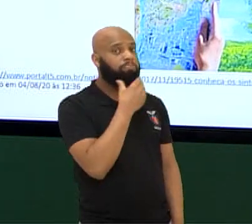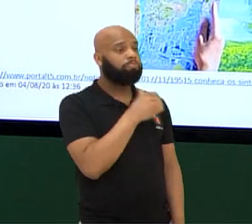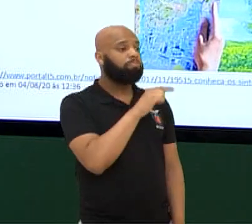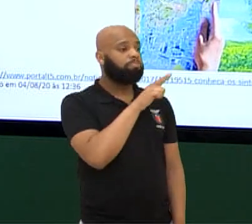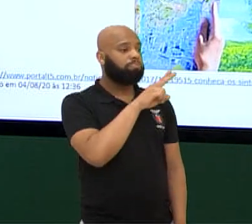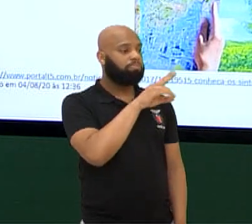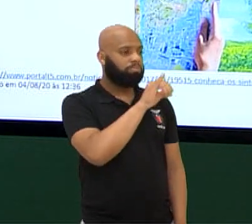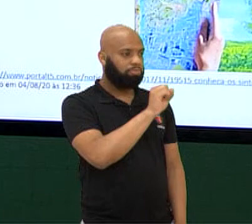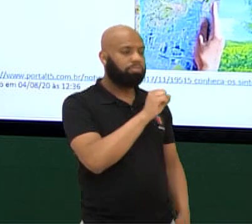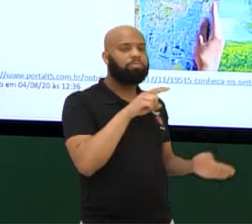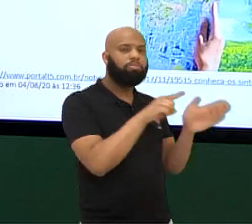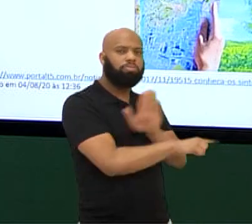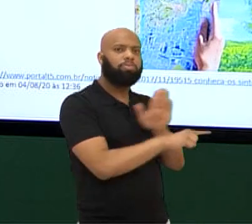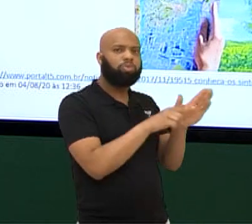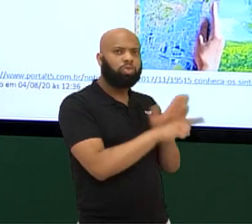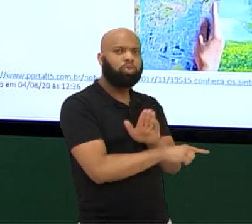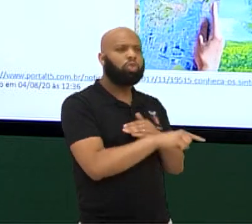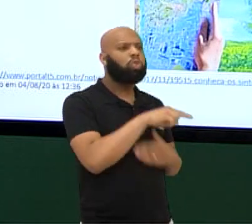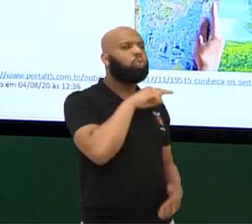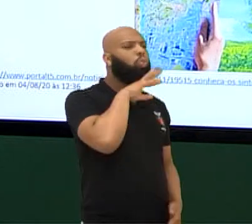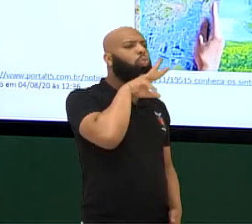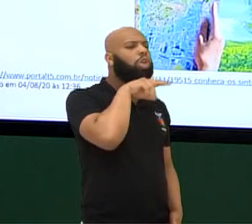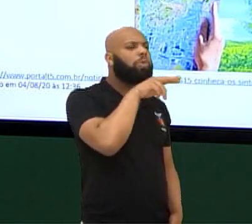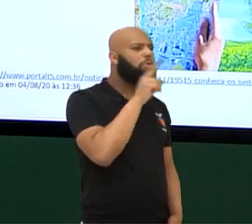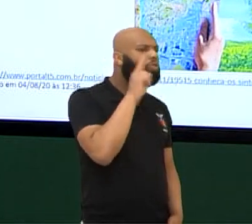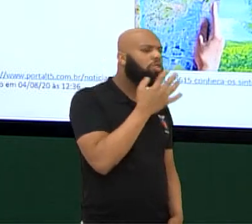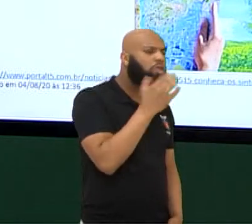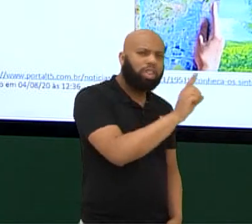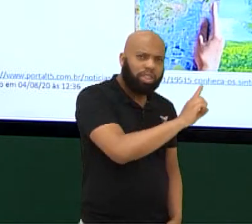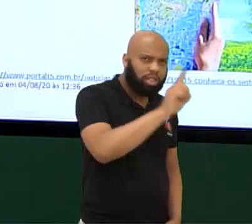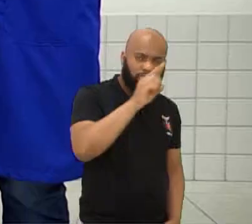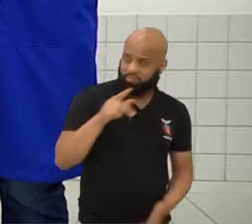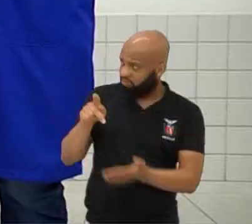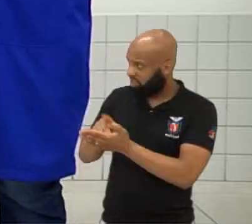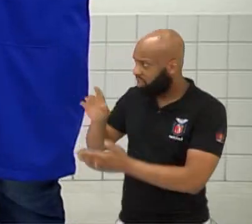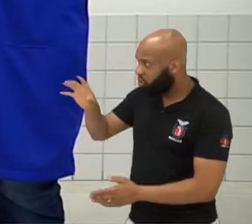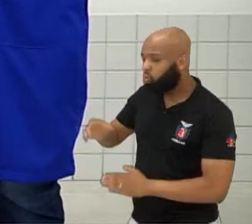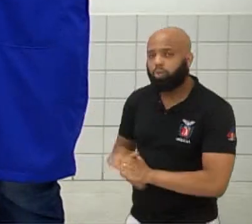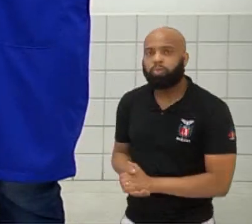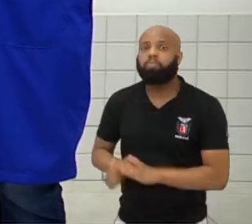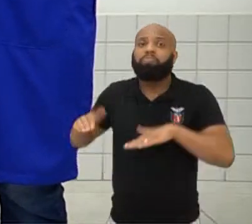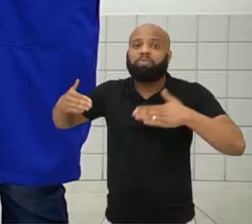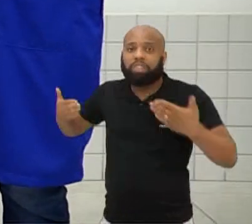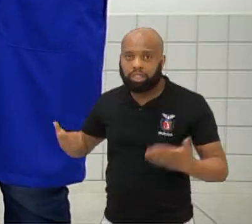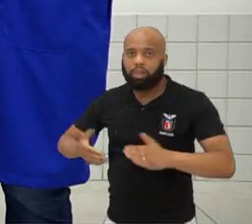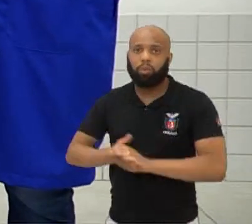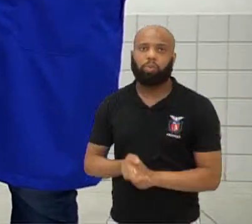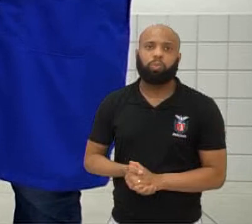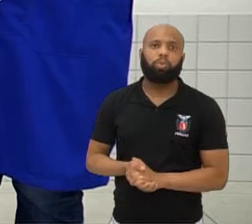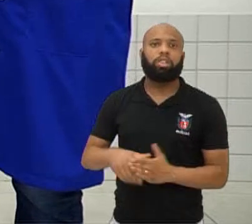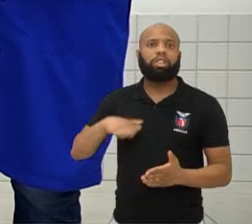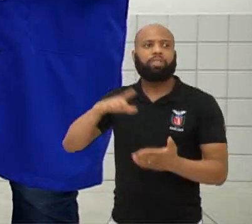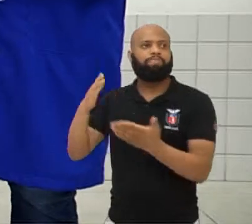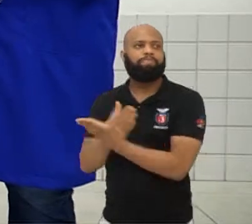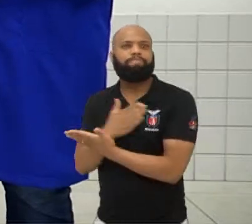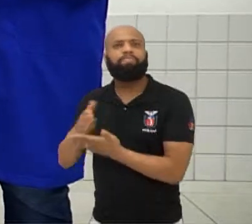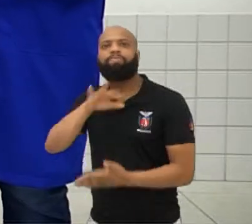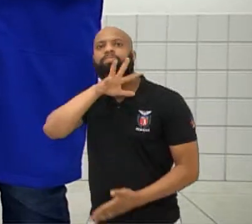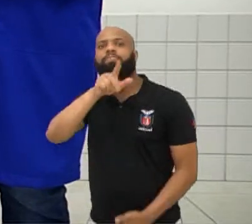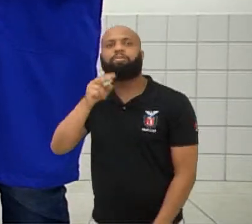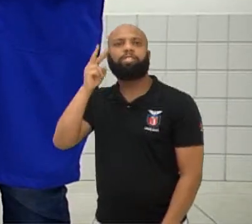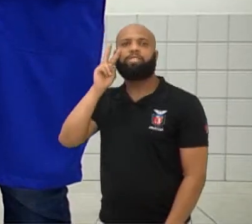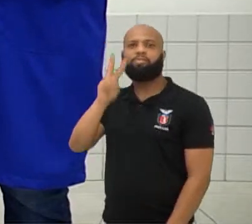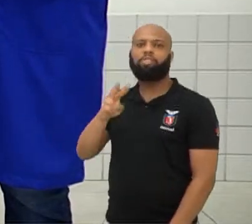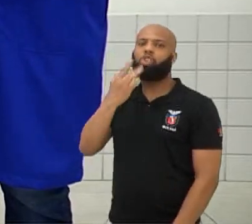Claro, é verdade que os animais não enxergam cores? E aí, professor Jorge, é verdade isso? Então, pessoal, alguns animais realmente não vão